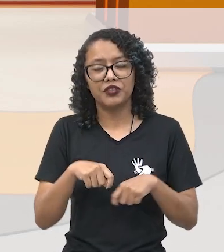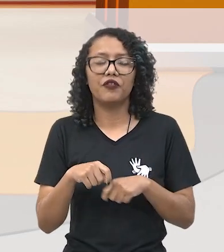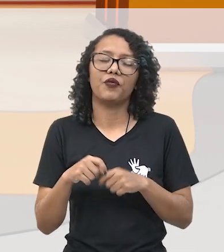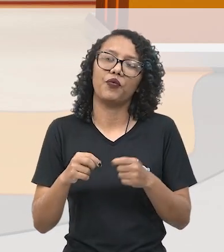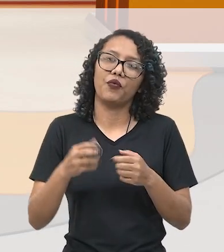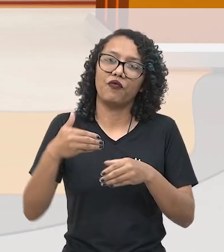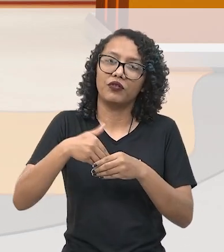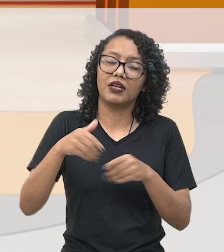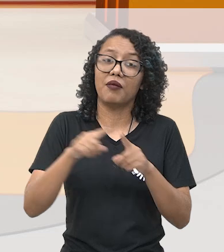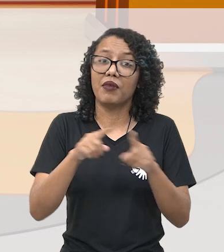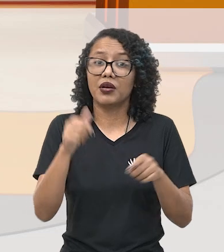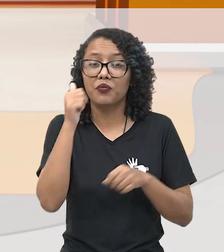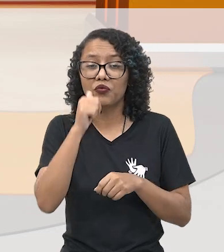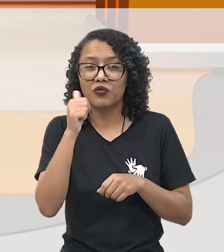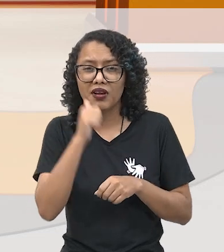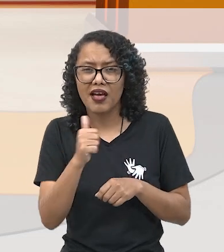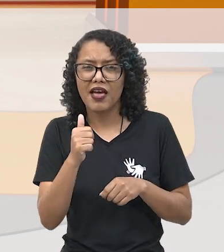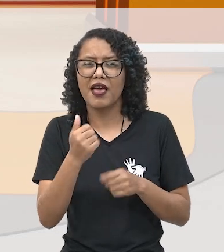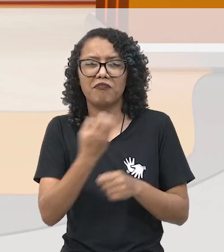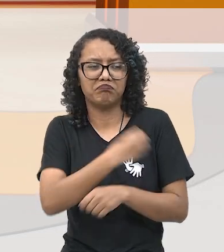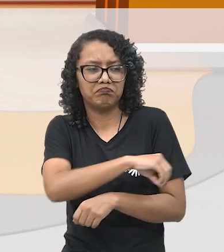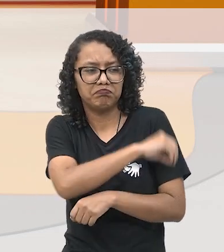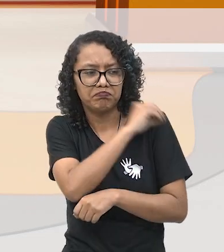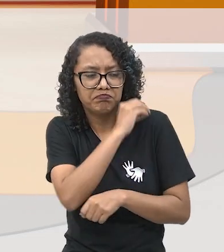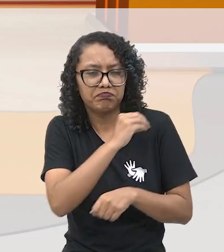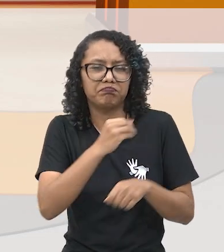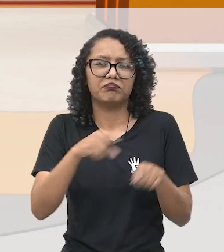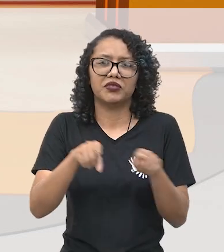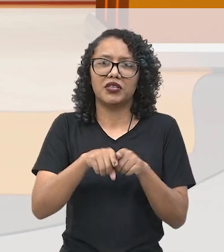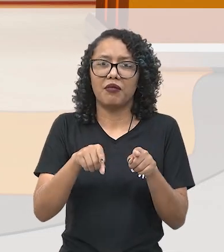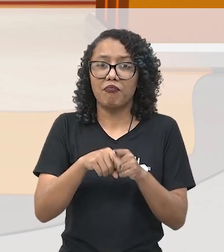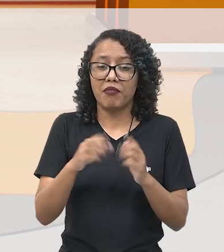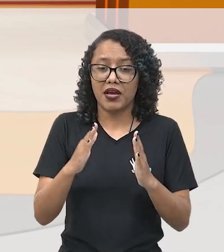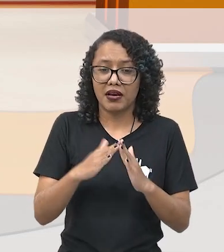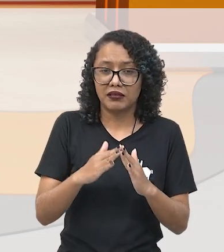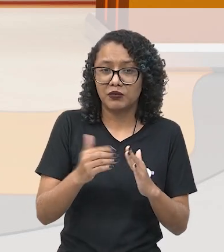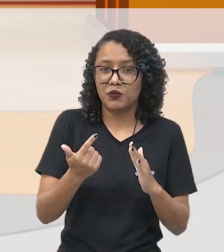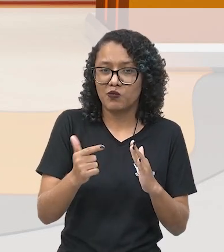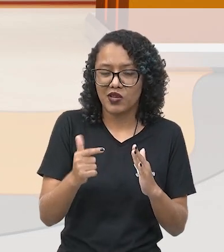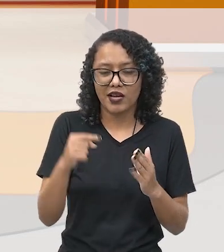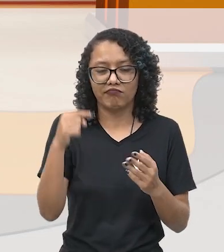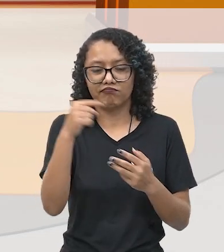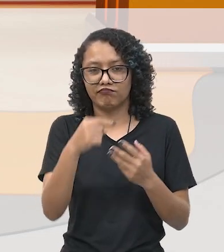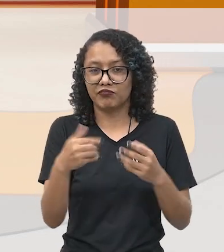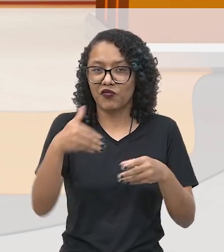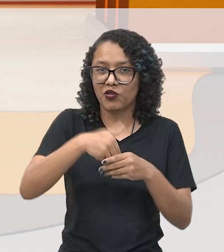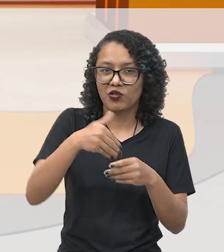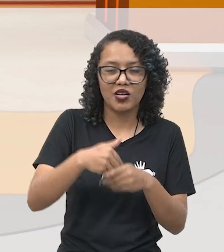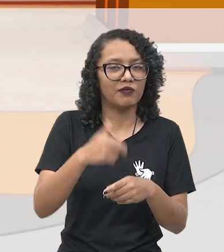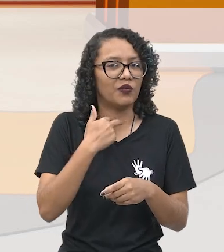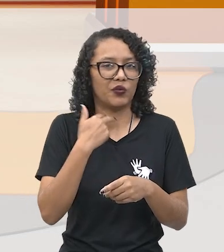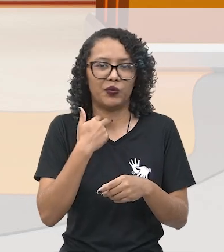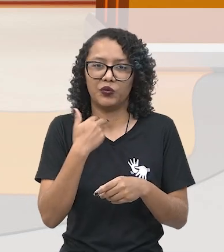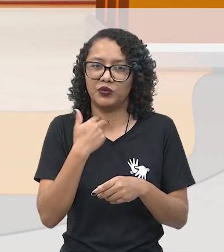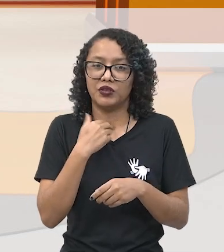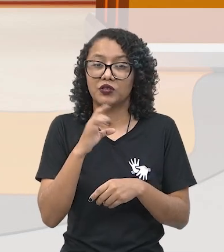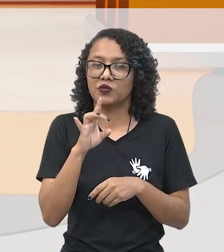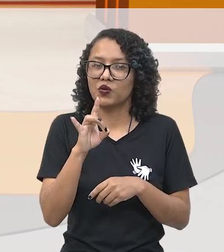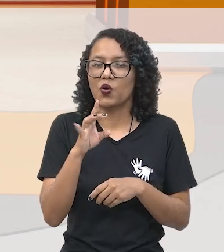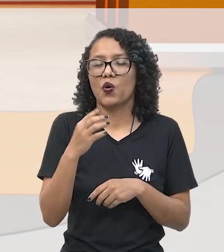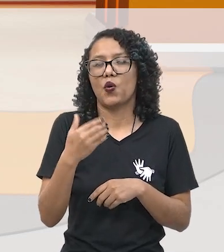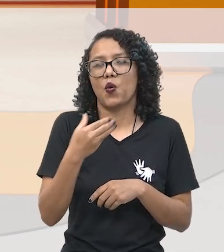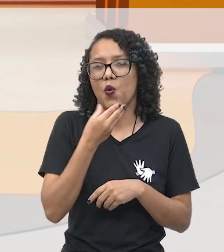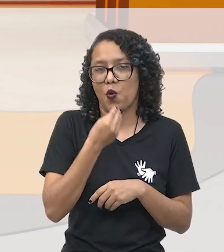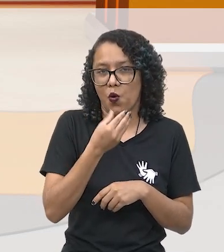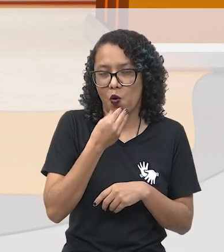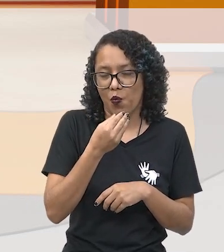e analfabetos e mendigos não participavam desse sistema eleitoral, ou seja, somente os homens maiores